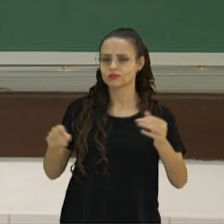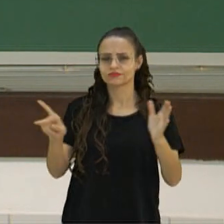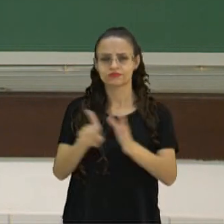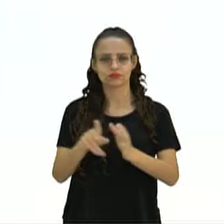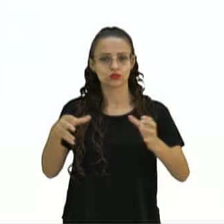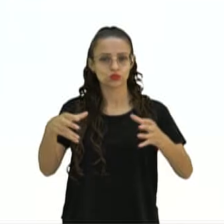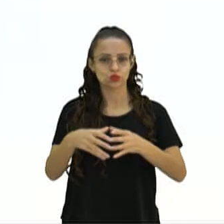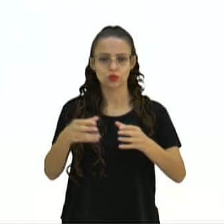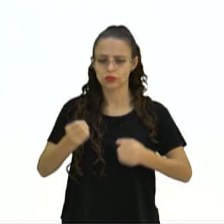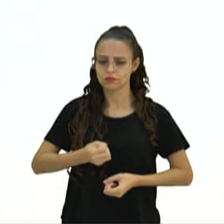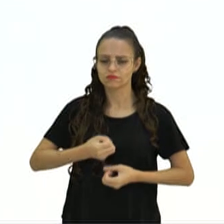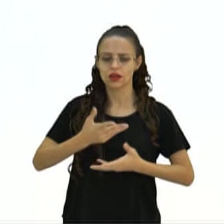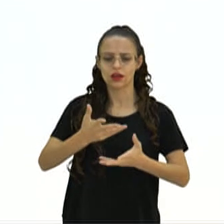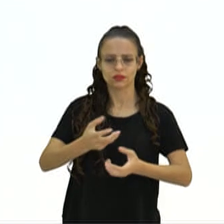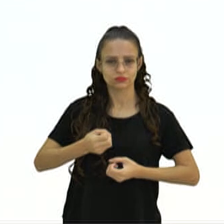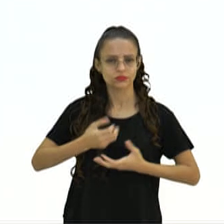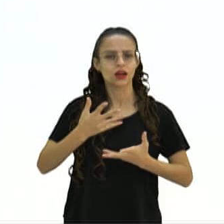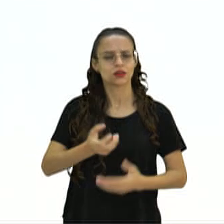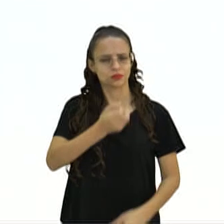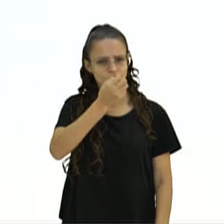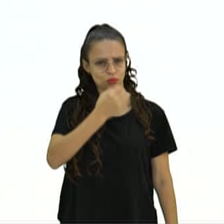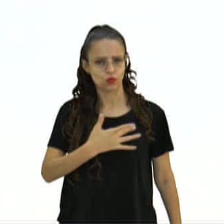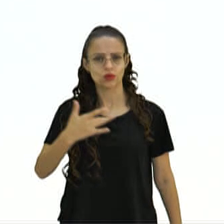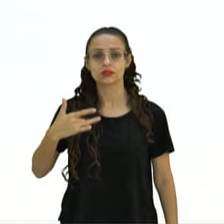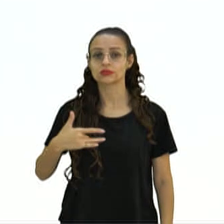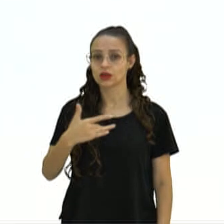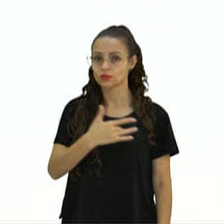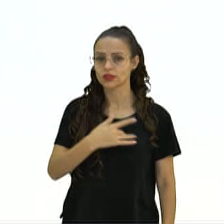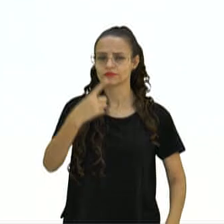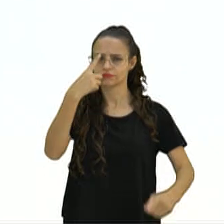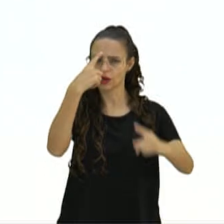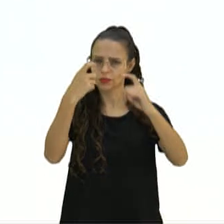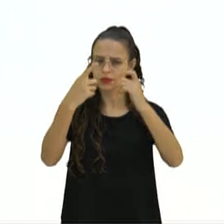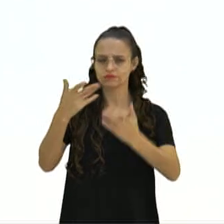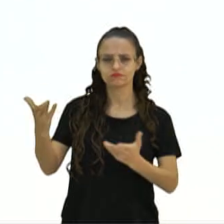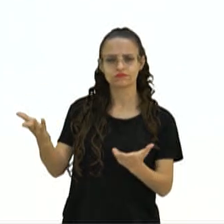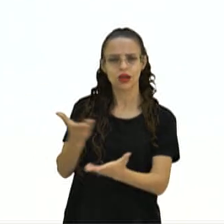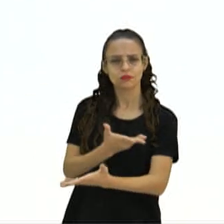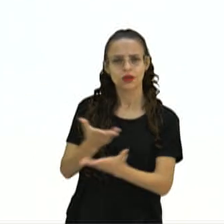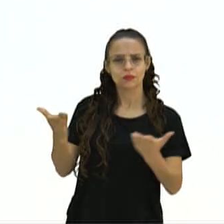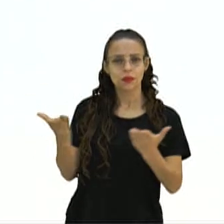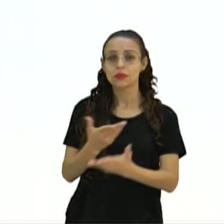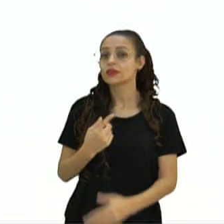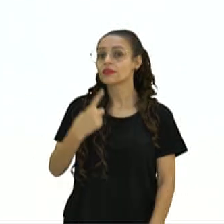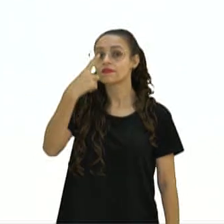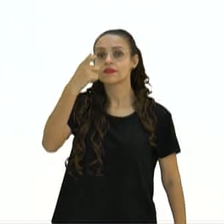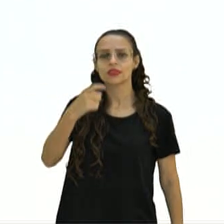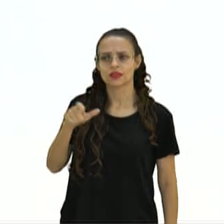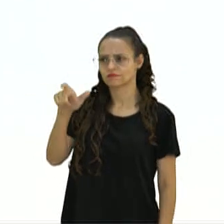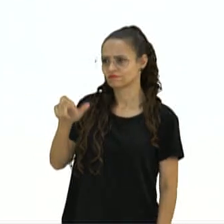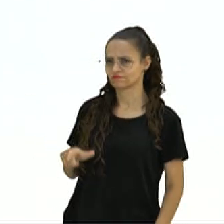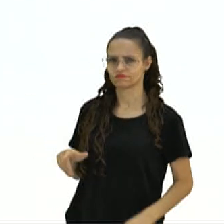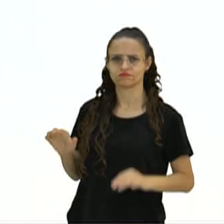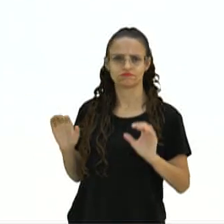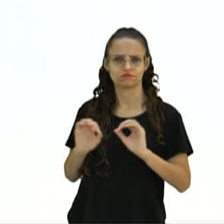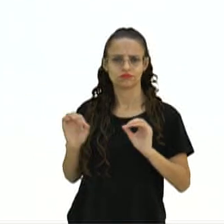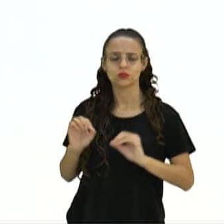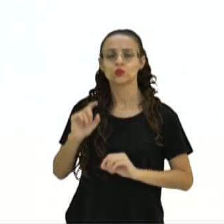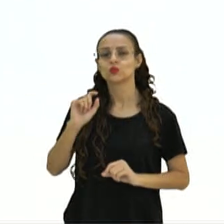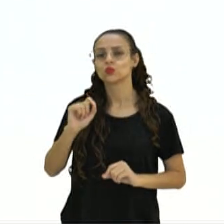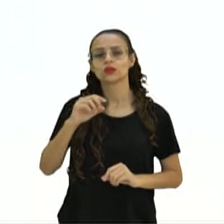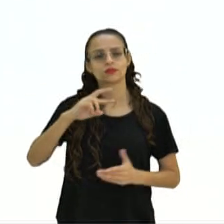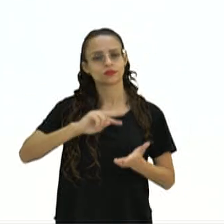atividade espontânea, sadia, criativa e dinâmica que não foi inventada por ninguém em especial e que traduz